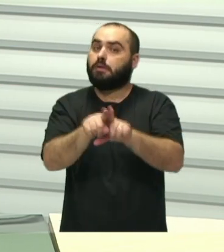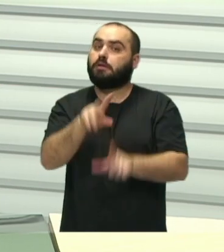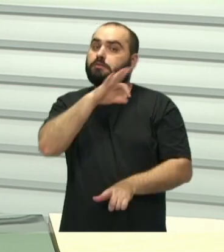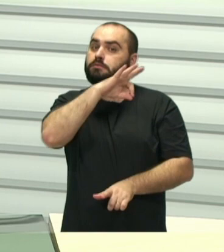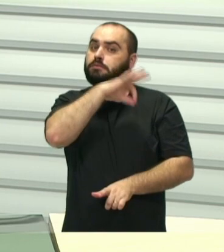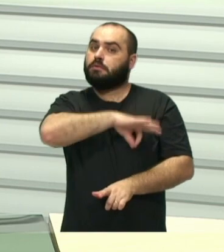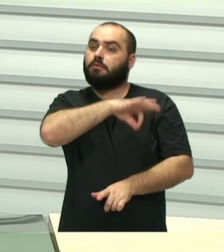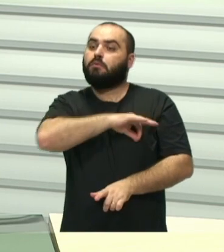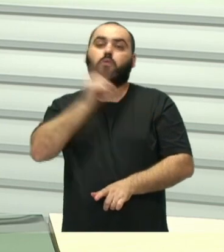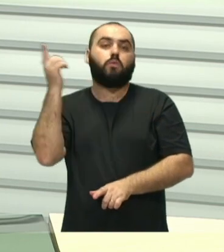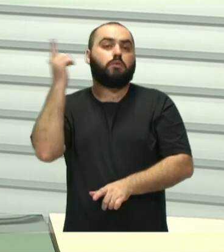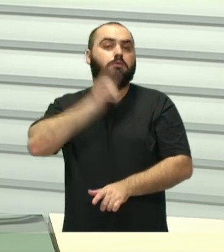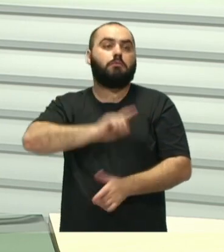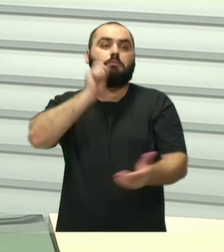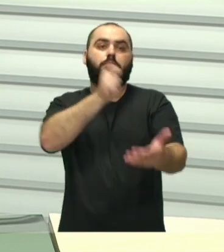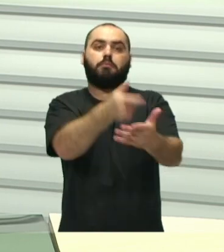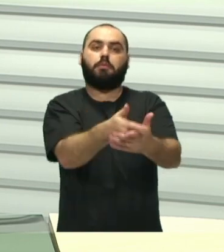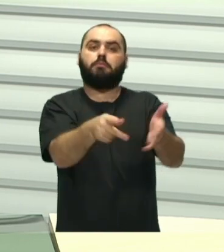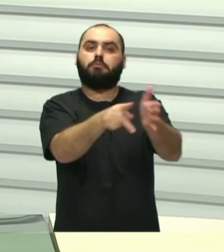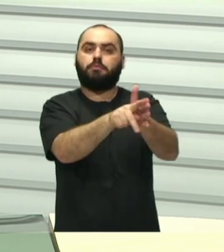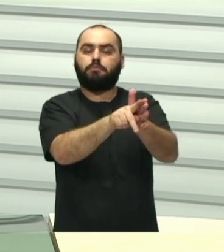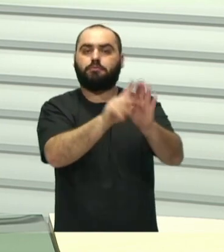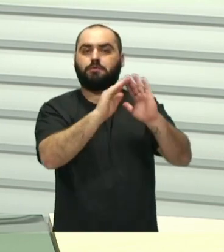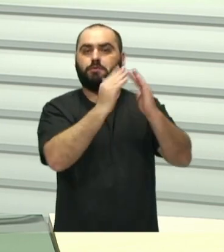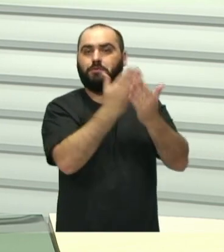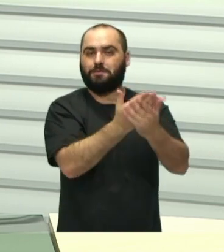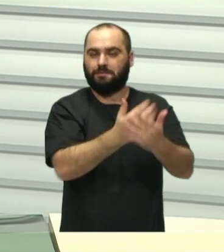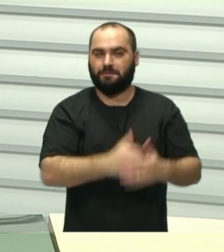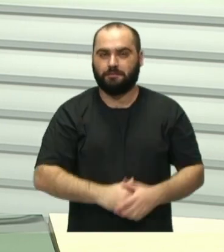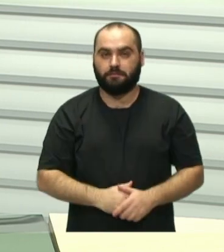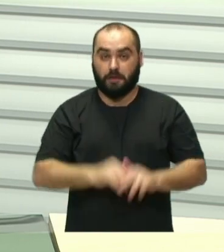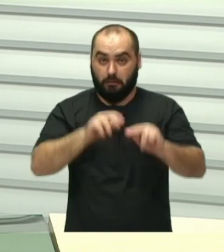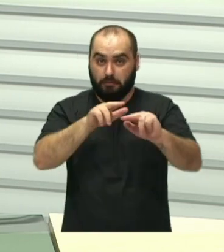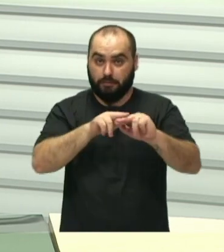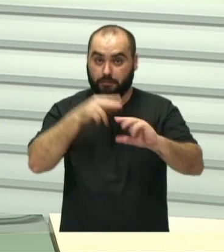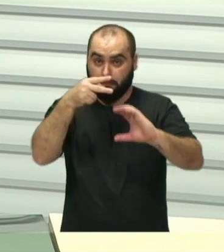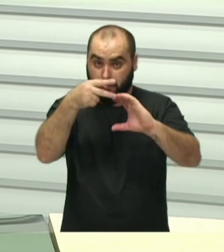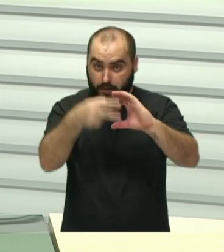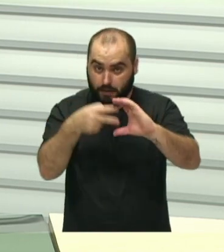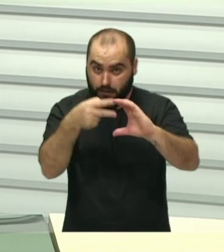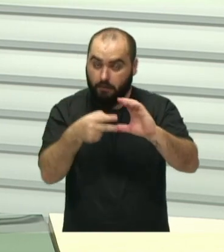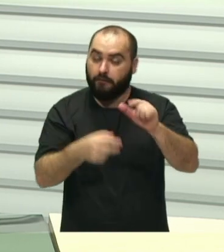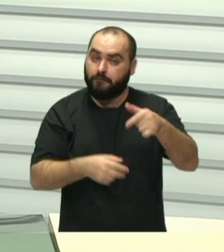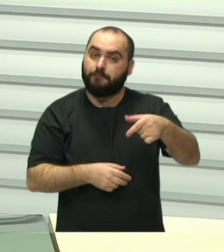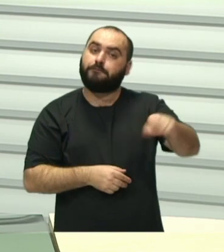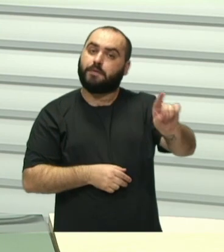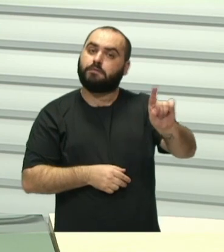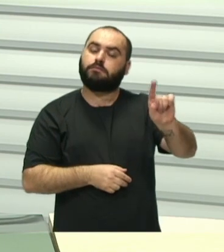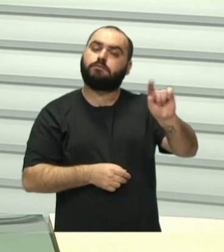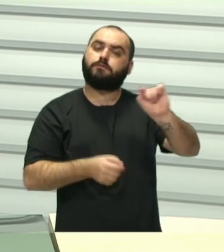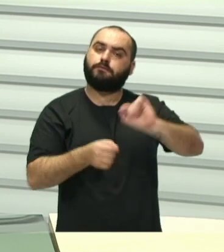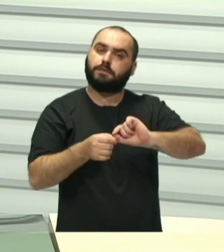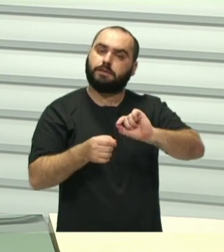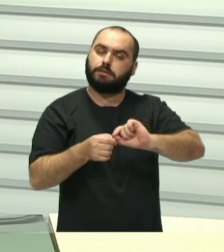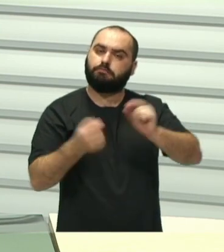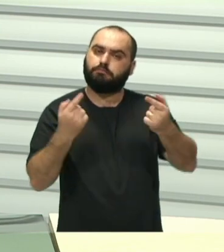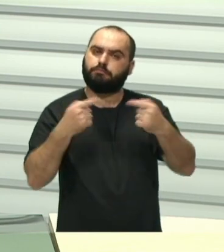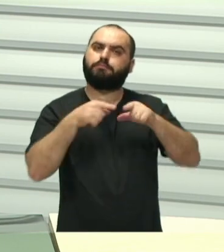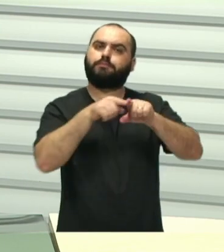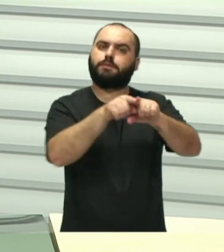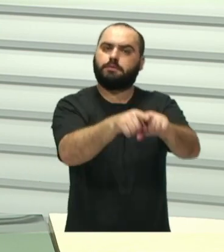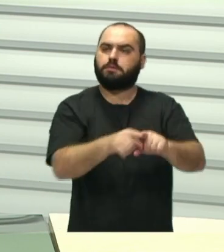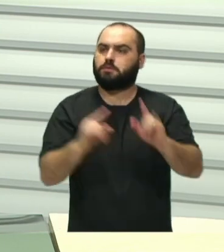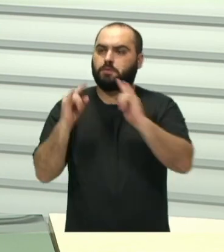para subsidiar seus próprios estudos sua câmera vai exercer essa parceria com alguma